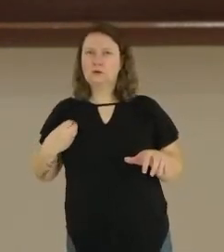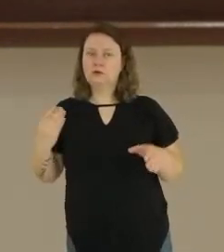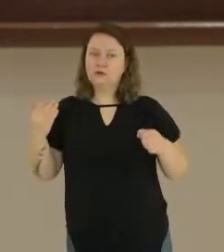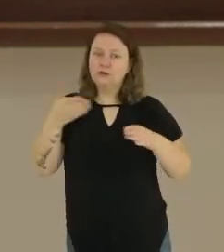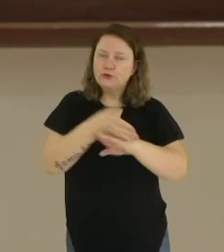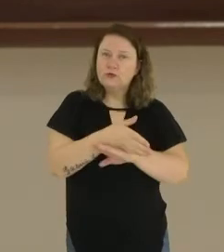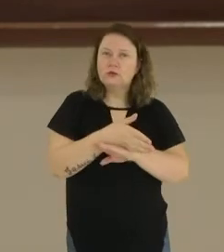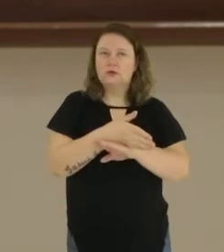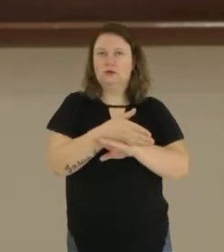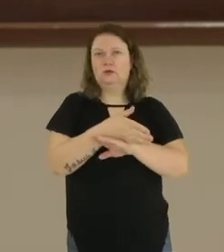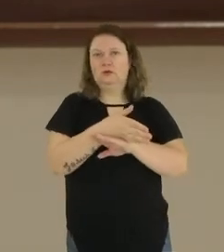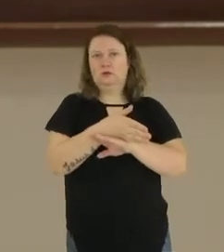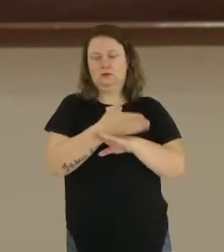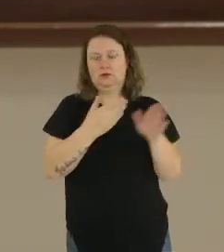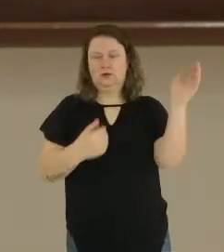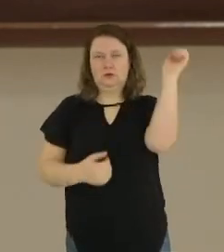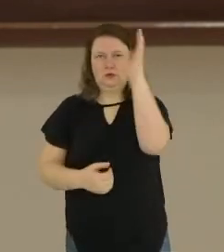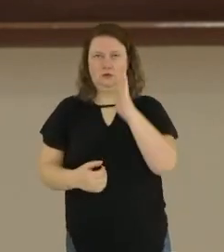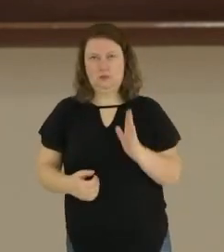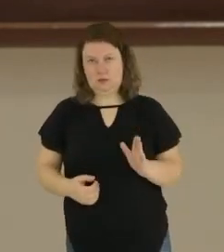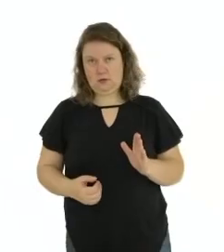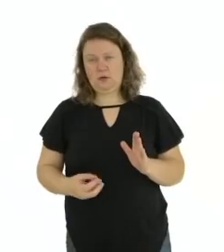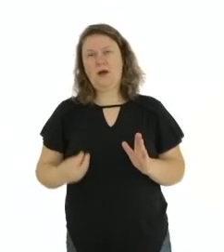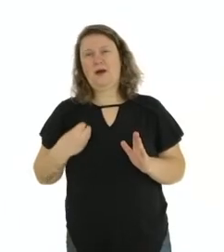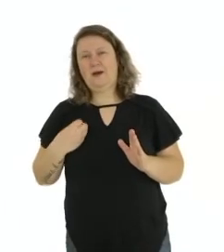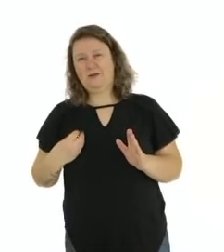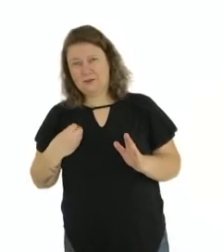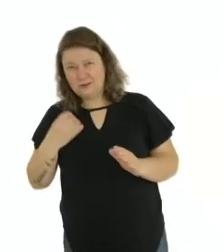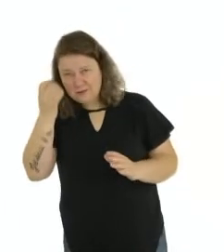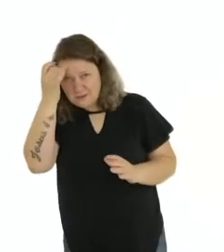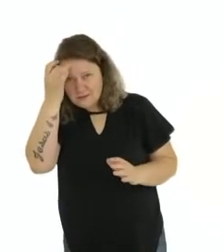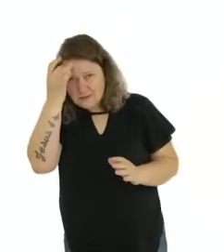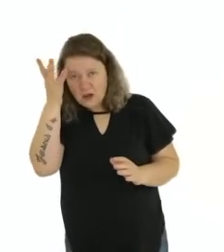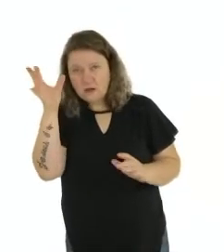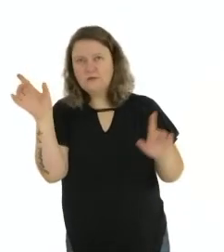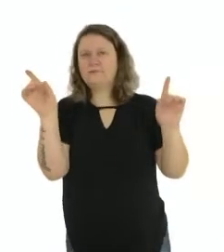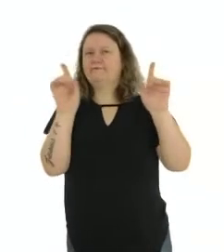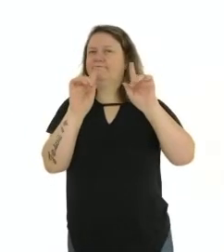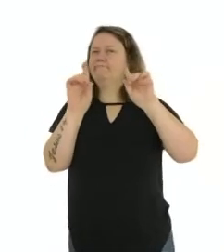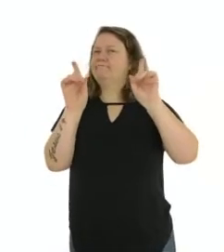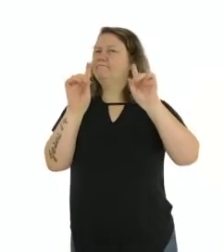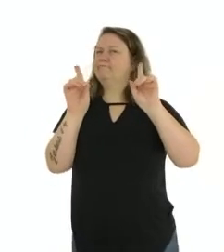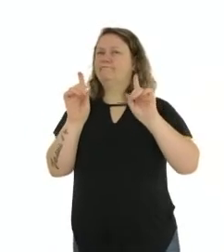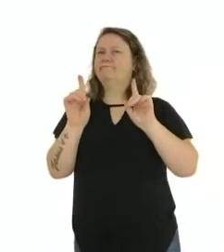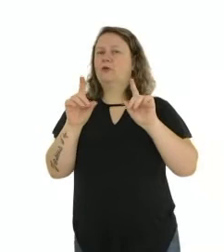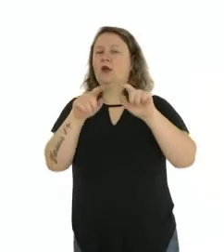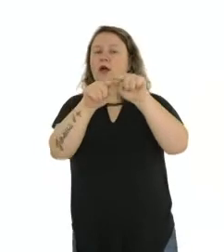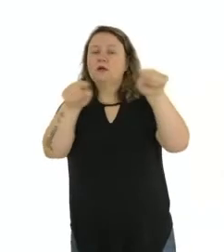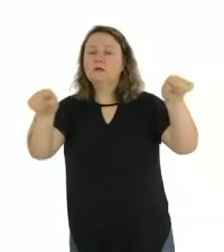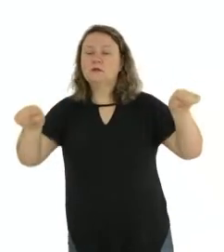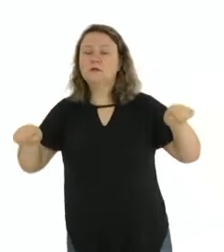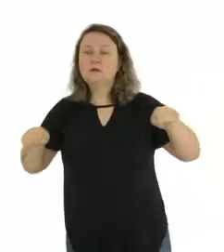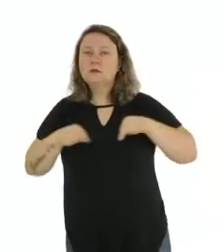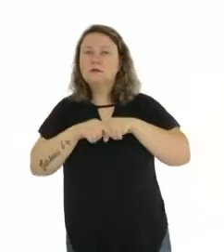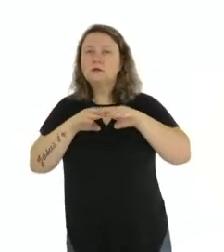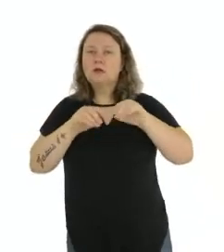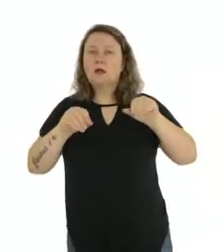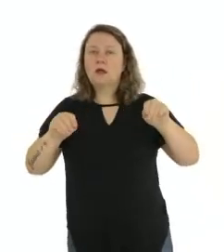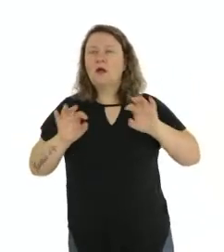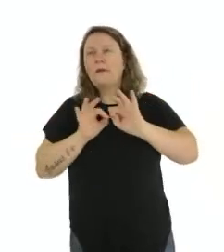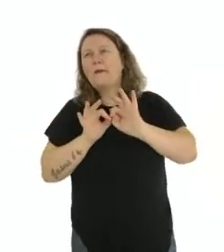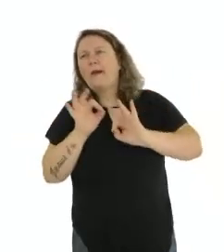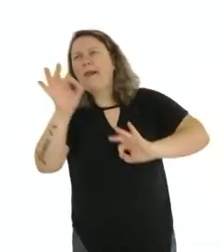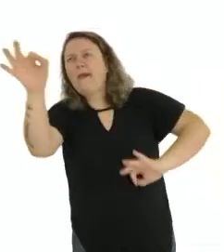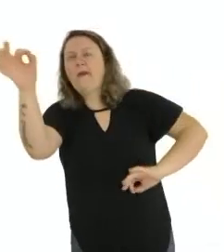da Europa, né? A vida do colono, ela não era nada fácil. Os lotes que eles recebiam ficavam longe das